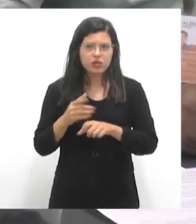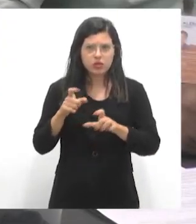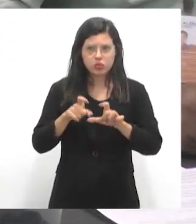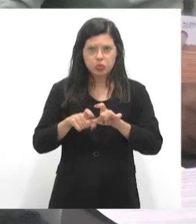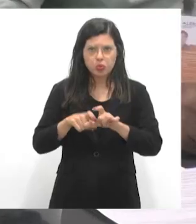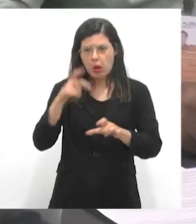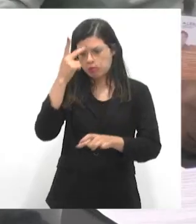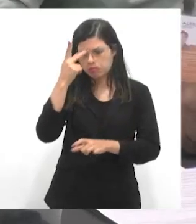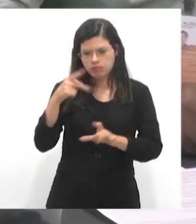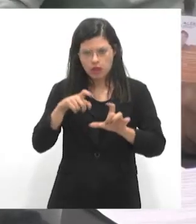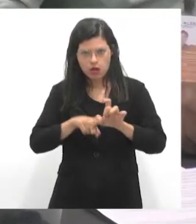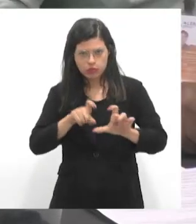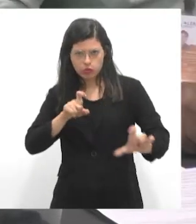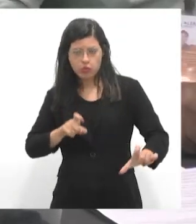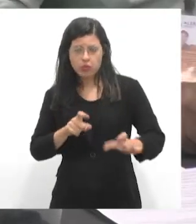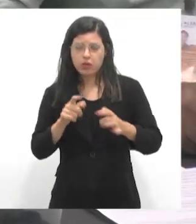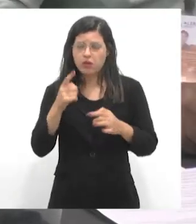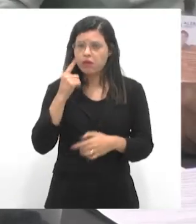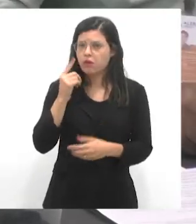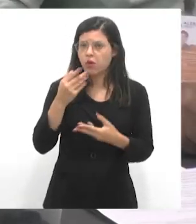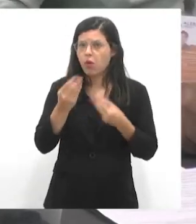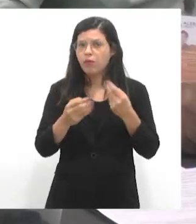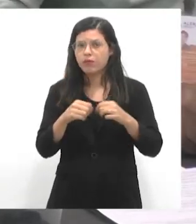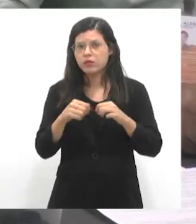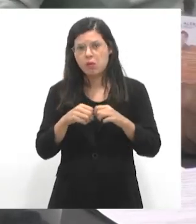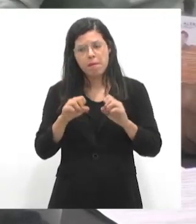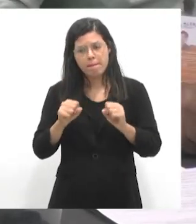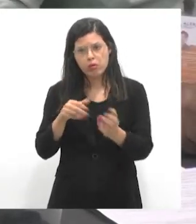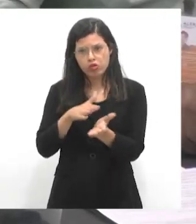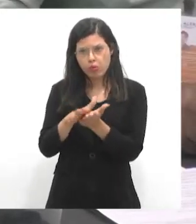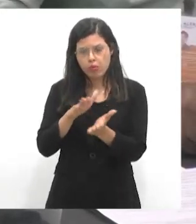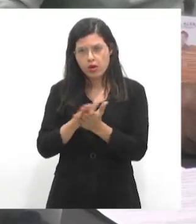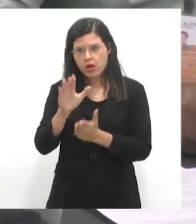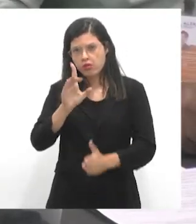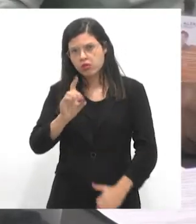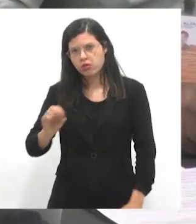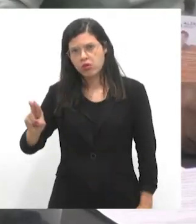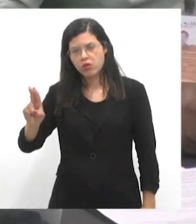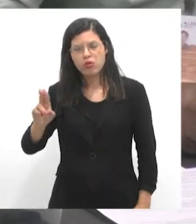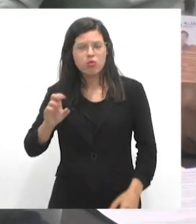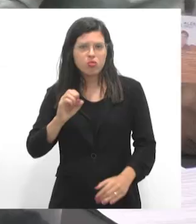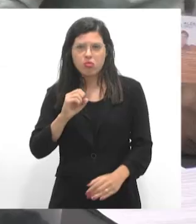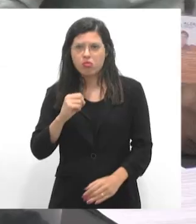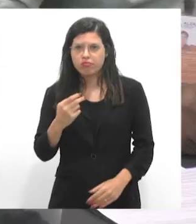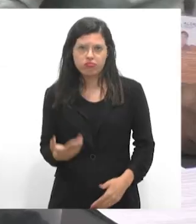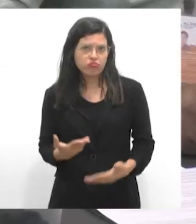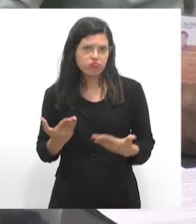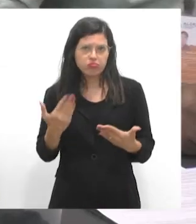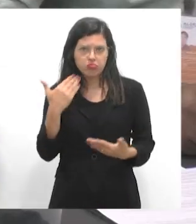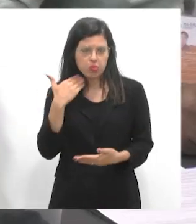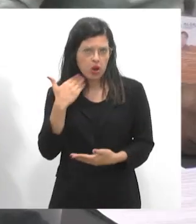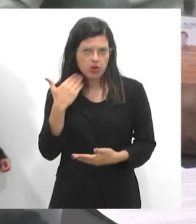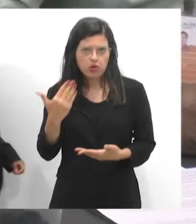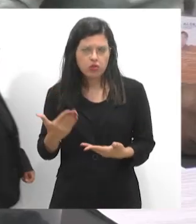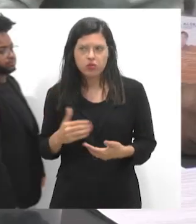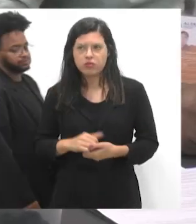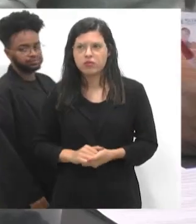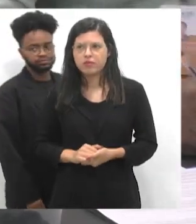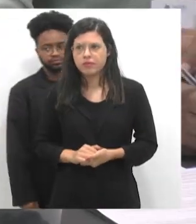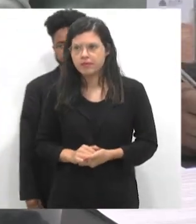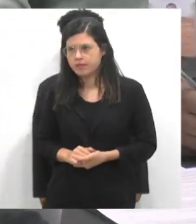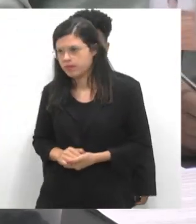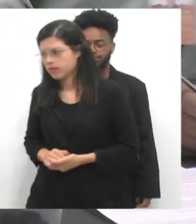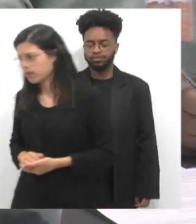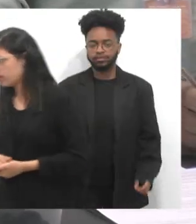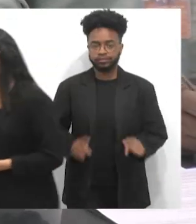ver como fazer isso. Pode ser publicando no Diário Oficial do município, pode ser abrindo uma conta, ou seja, a gente cria um princípio.